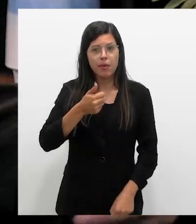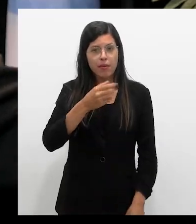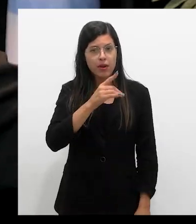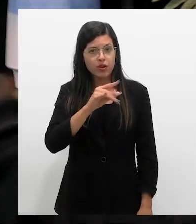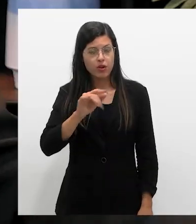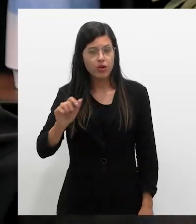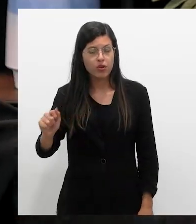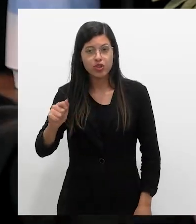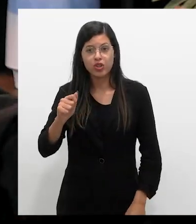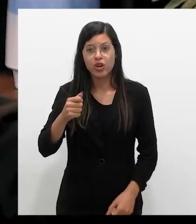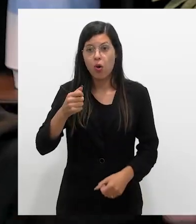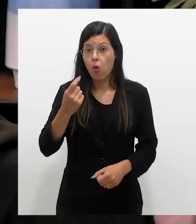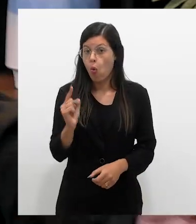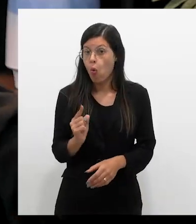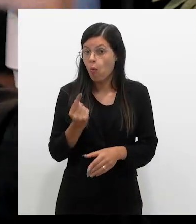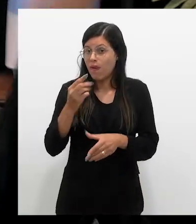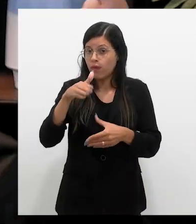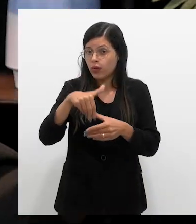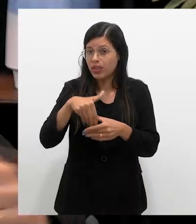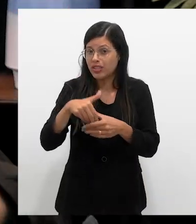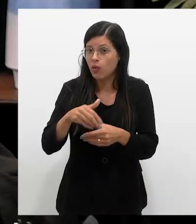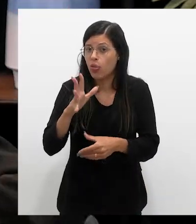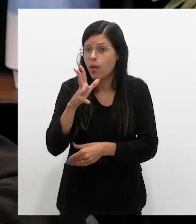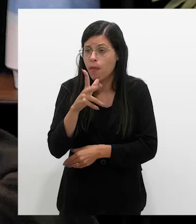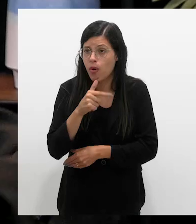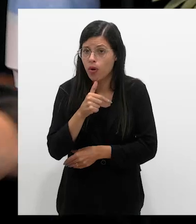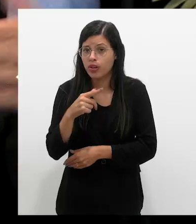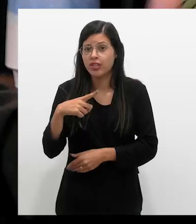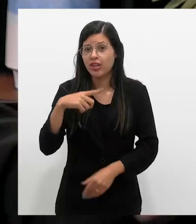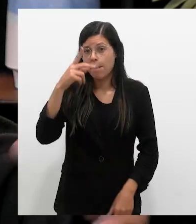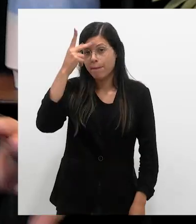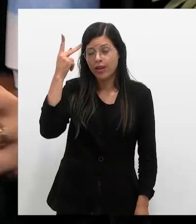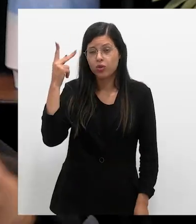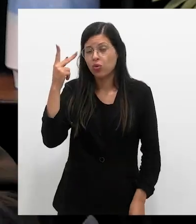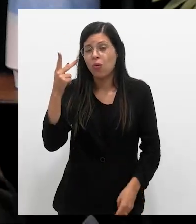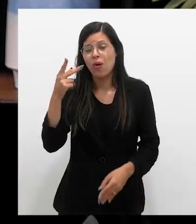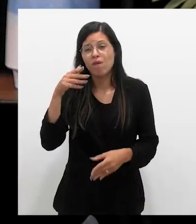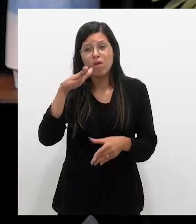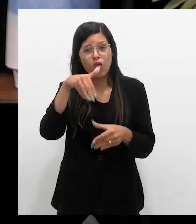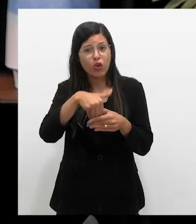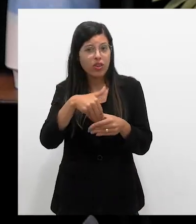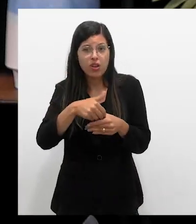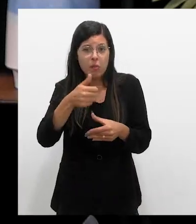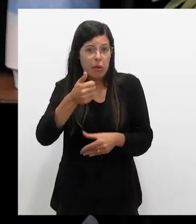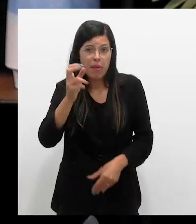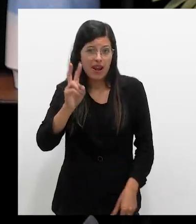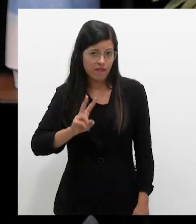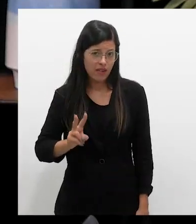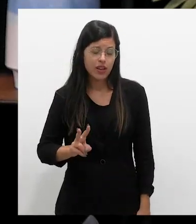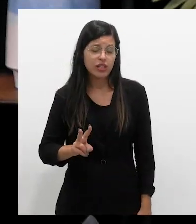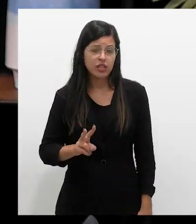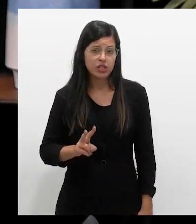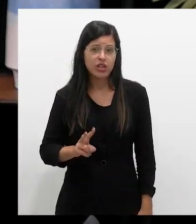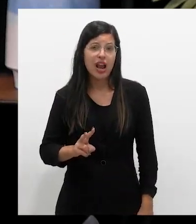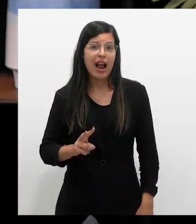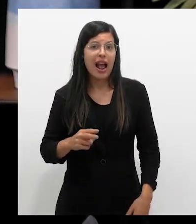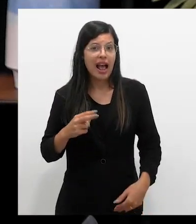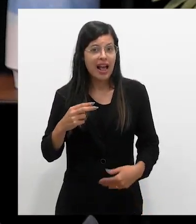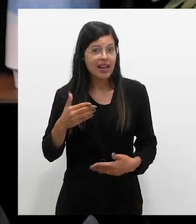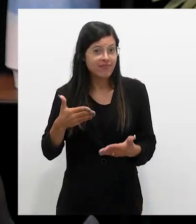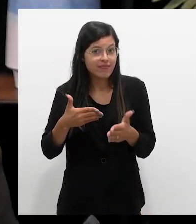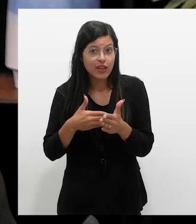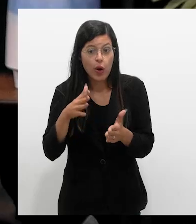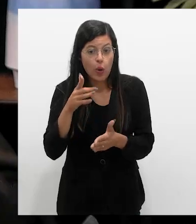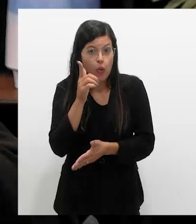isso toma tempo. Primeiro dia, uma votação levou um tempo muito largo, porque tinha muita gente que estava ali votando pela primeira vez, cardeais que estavam votando pela